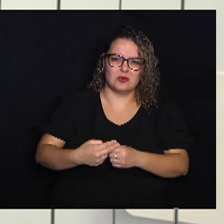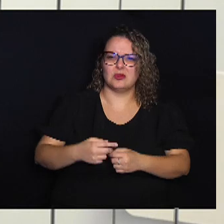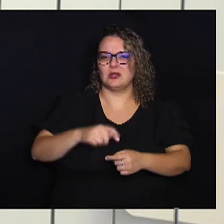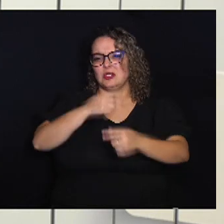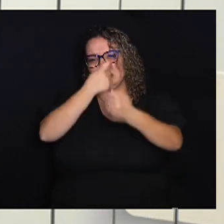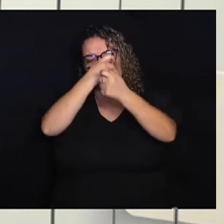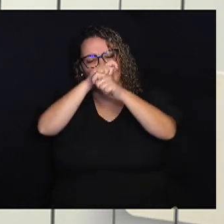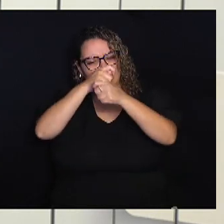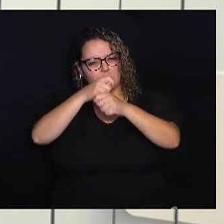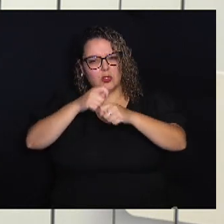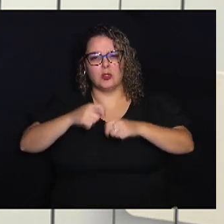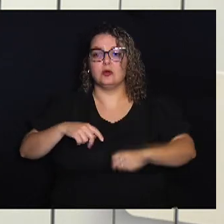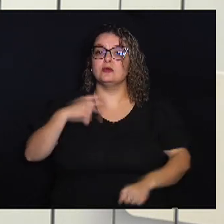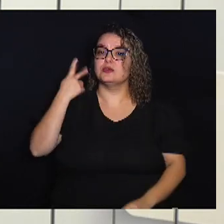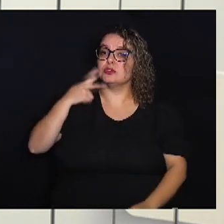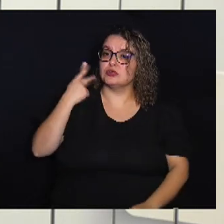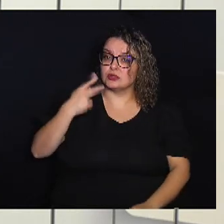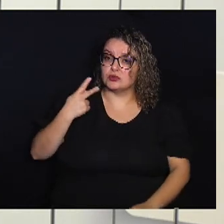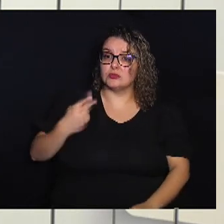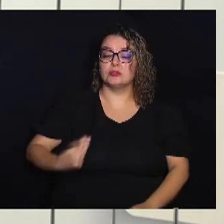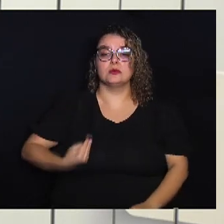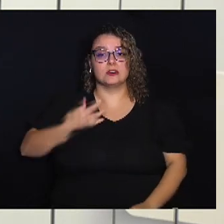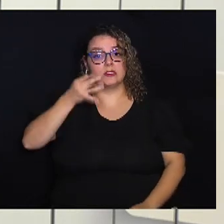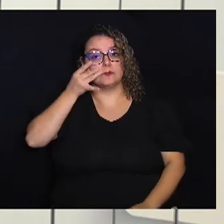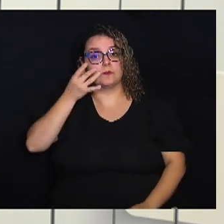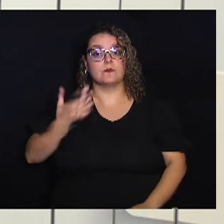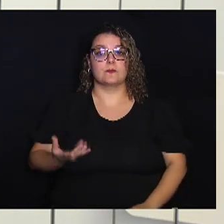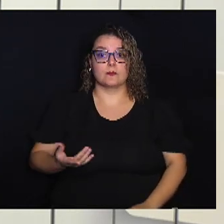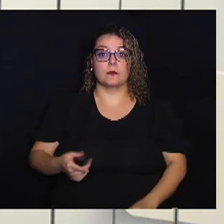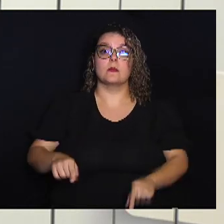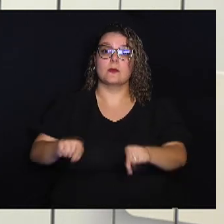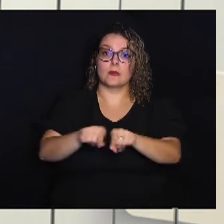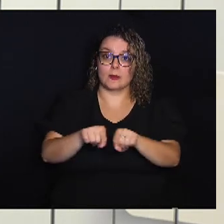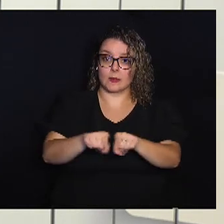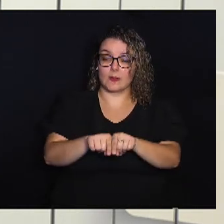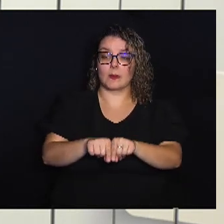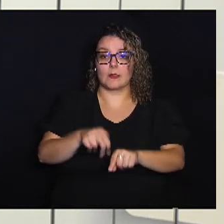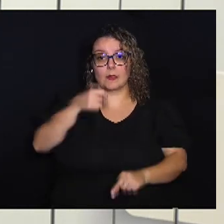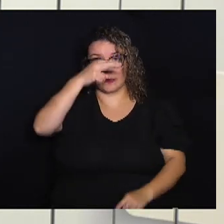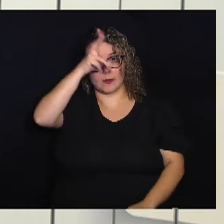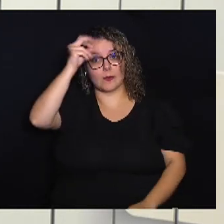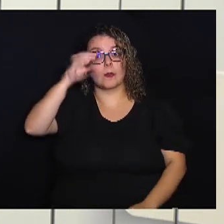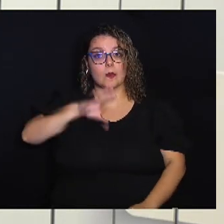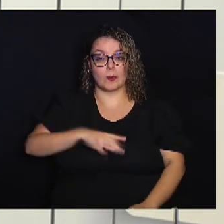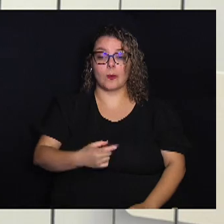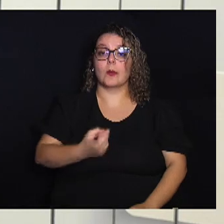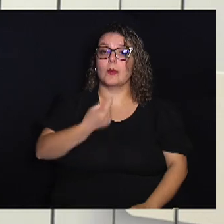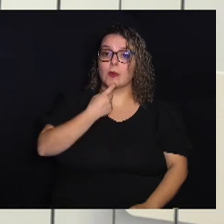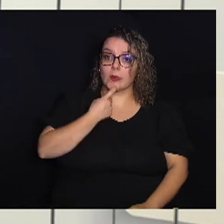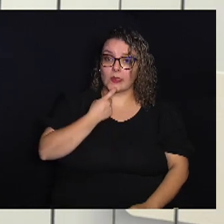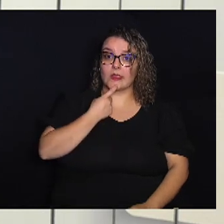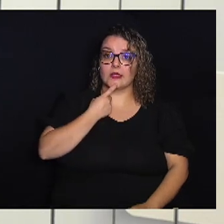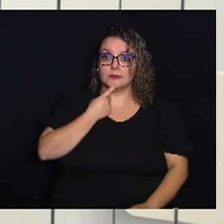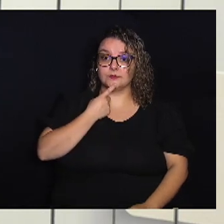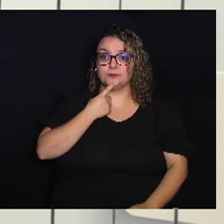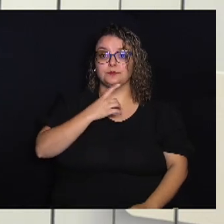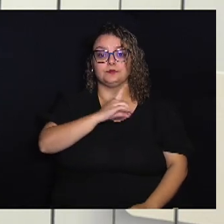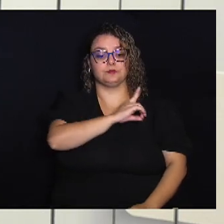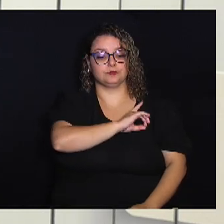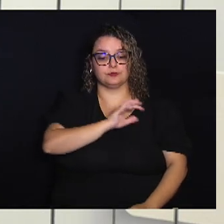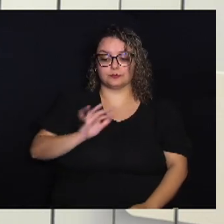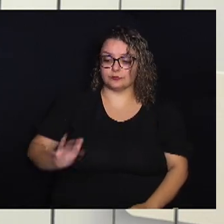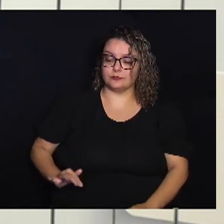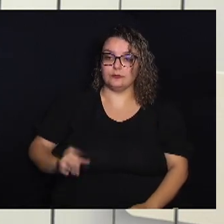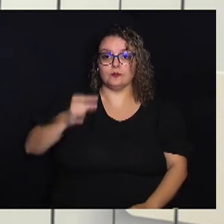PUC Campinas, vereadores estiveram presentes, além, claro, do prefeito da cidade, Dário Saad, o deputado federal